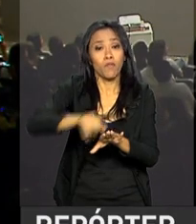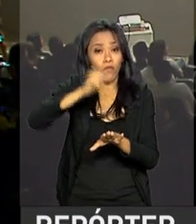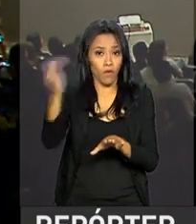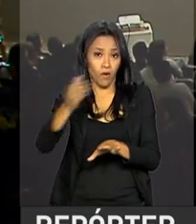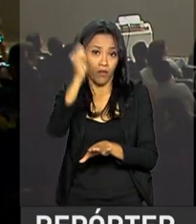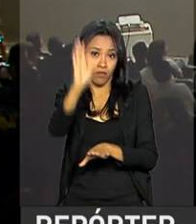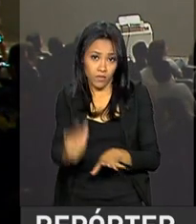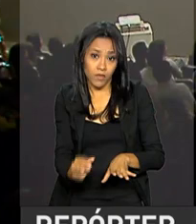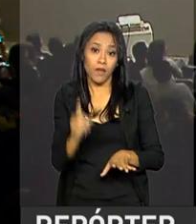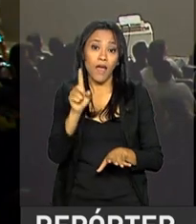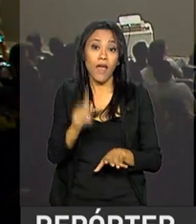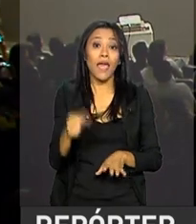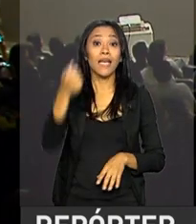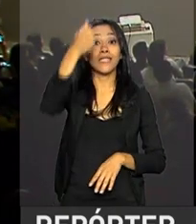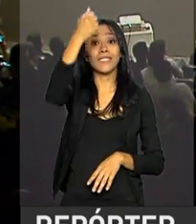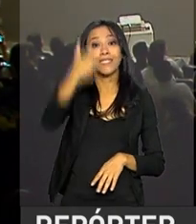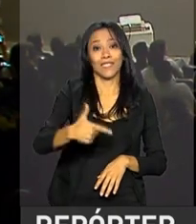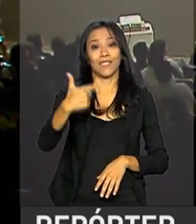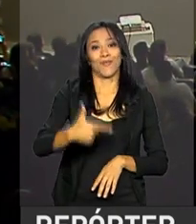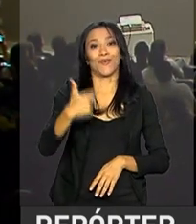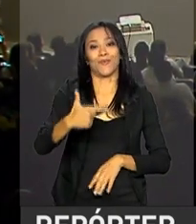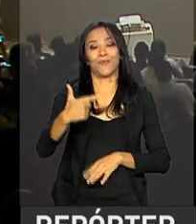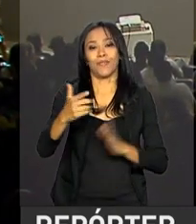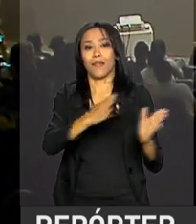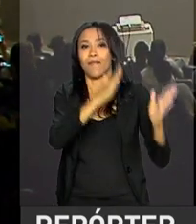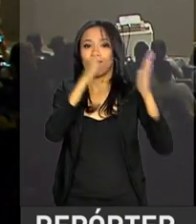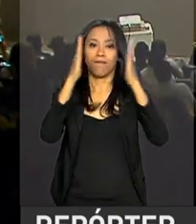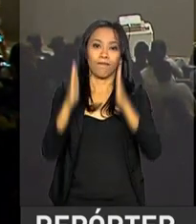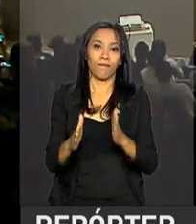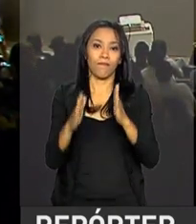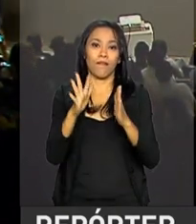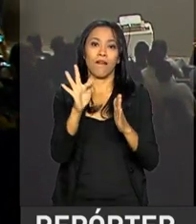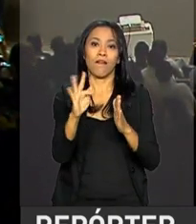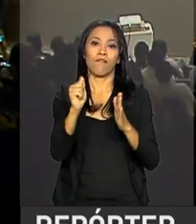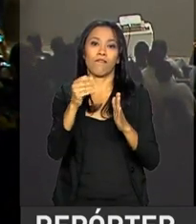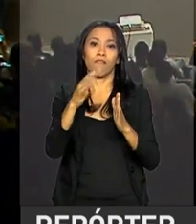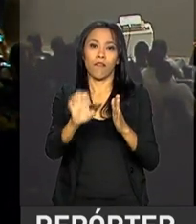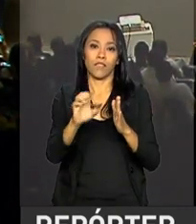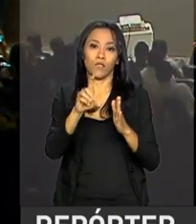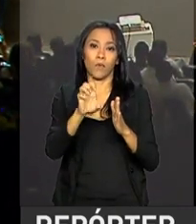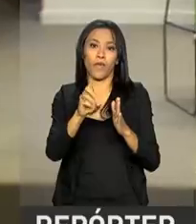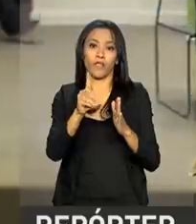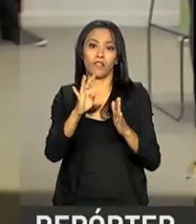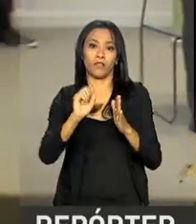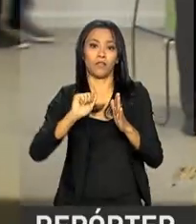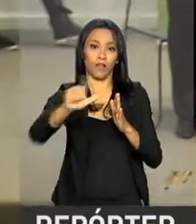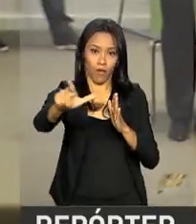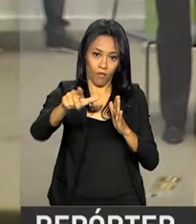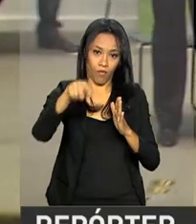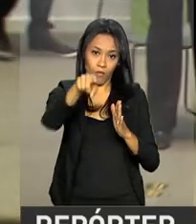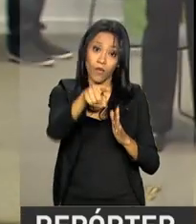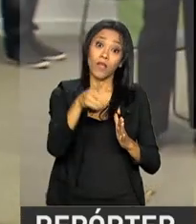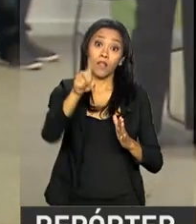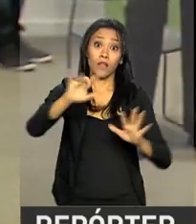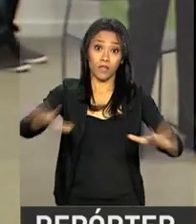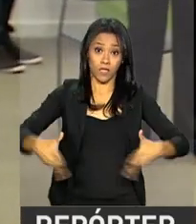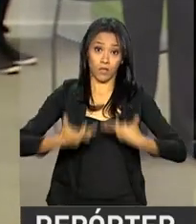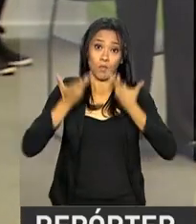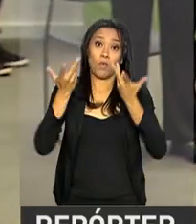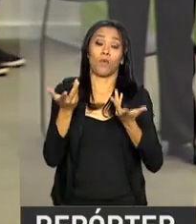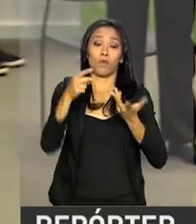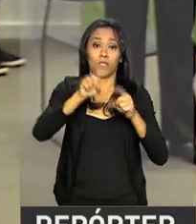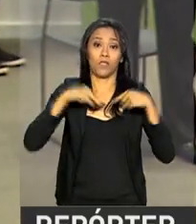essa é a segunda fase do edital voltada para médicos brasileiros formados no exterior na cerimônia de recepção